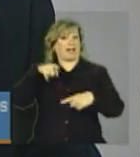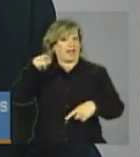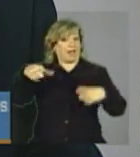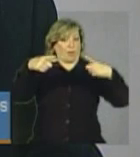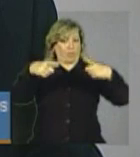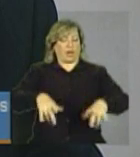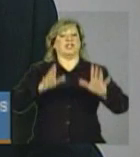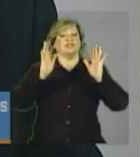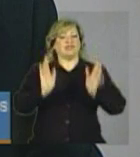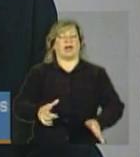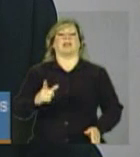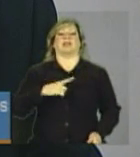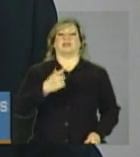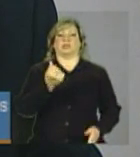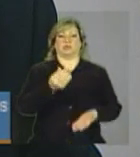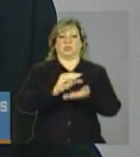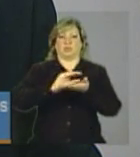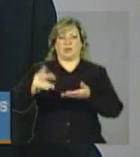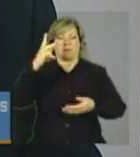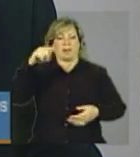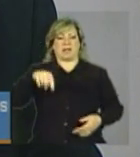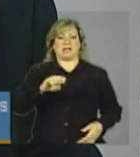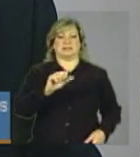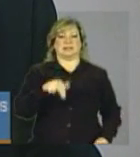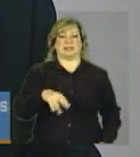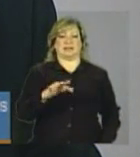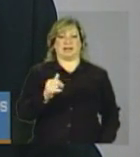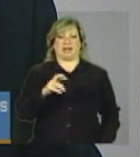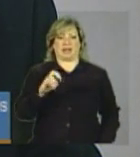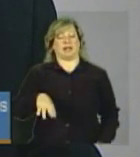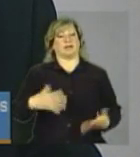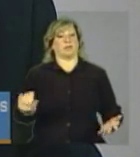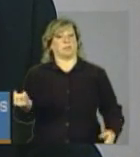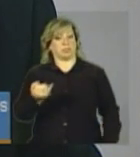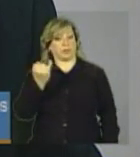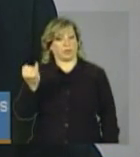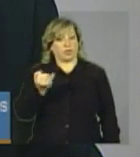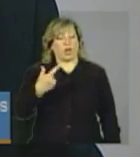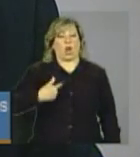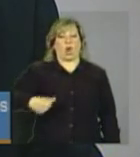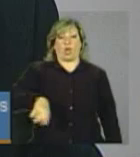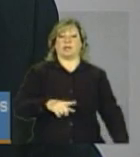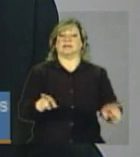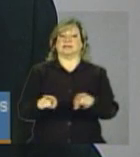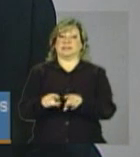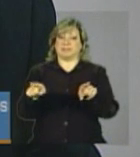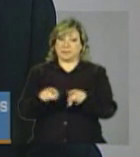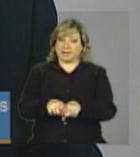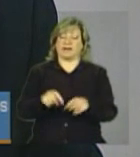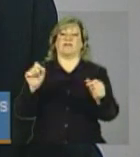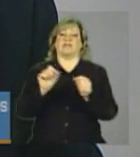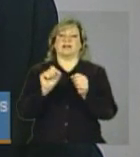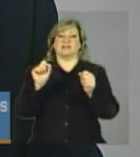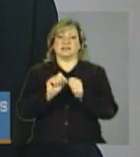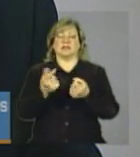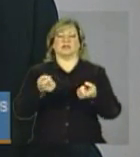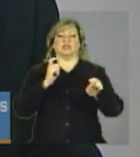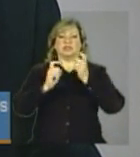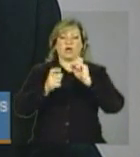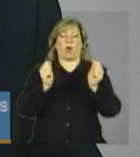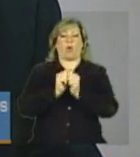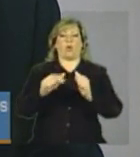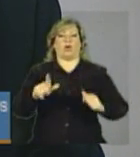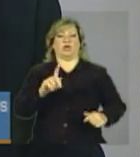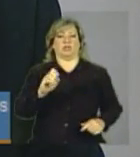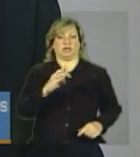já há recursos direcionados do PA para Santarém. Então é importante que nós também façamos o diálogo com o gestor para